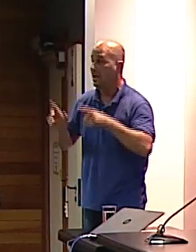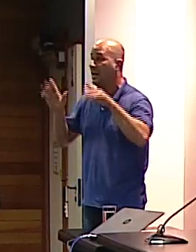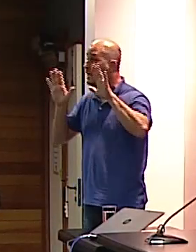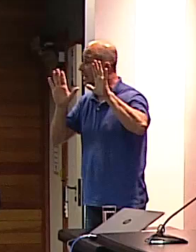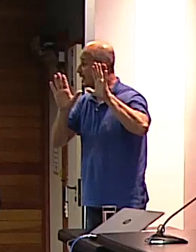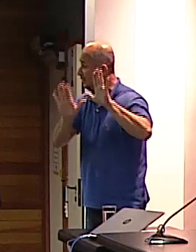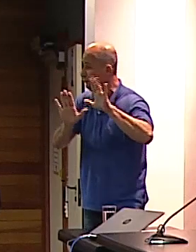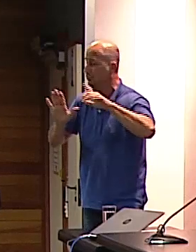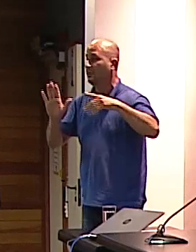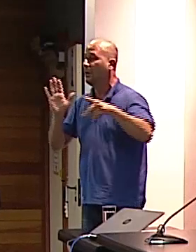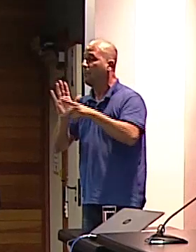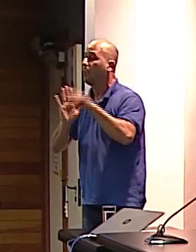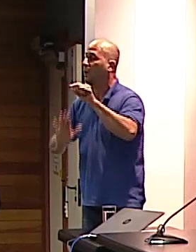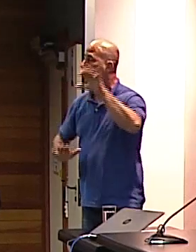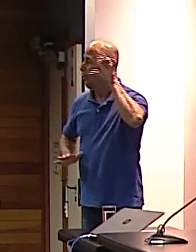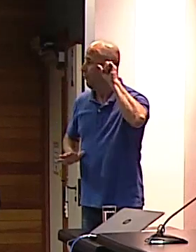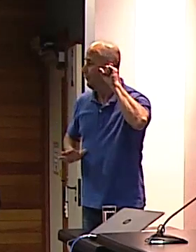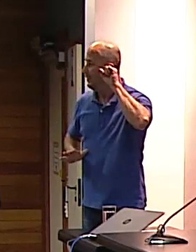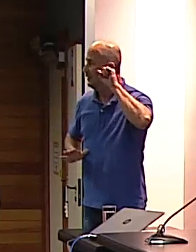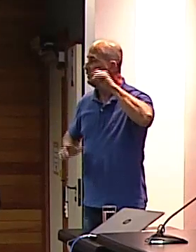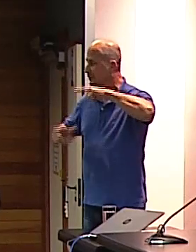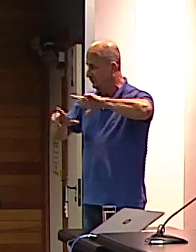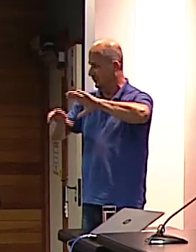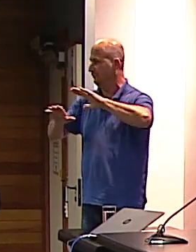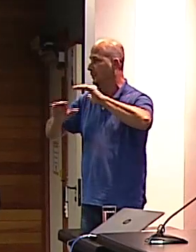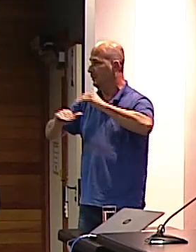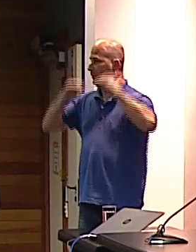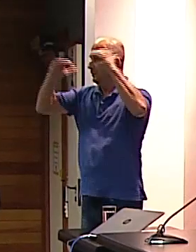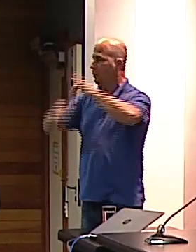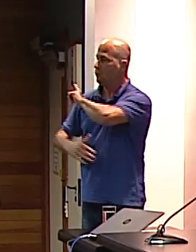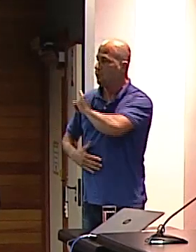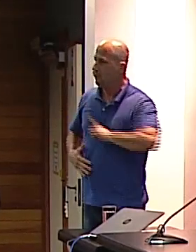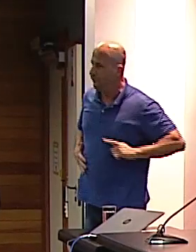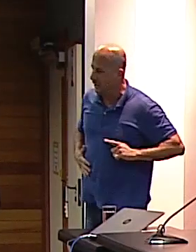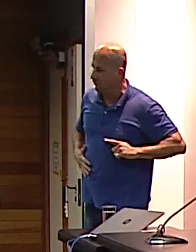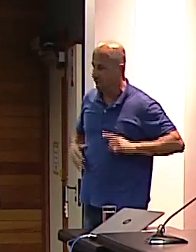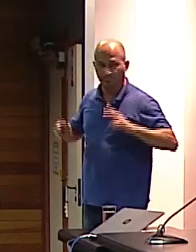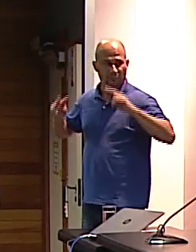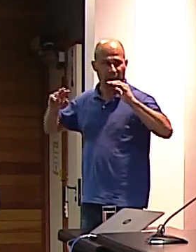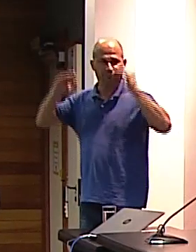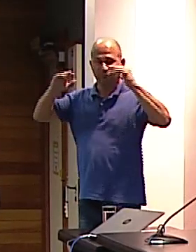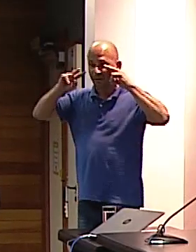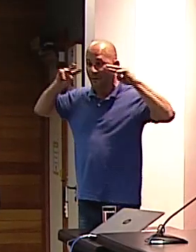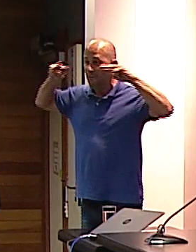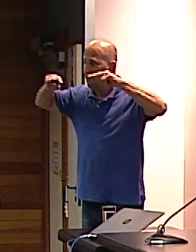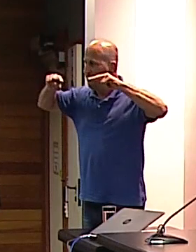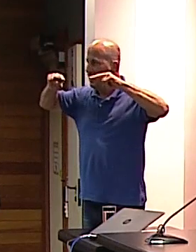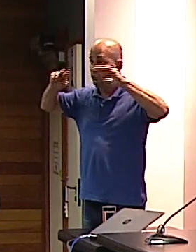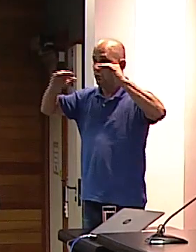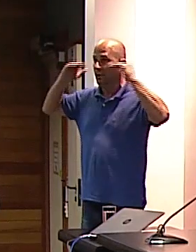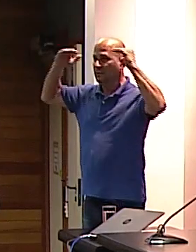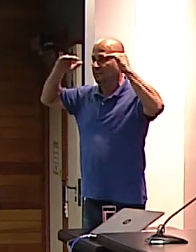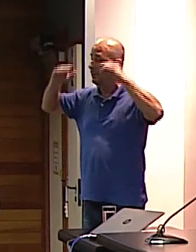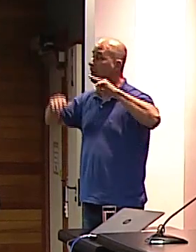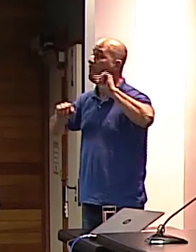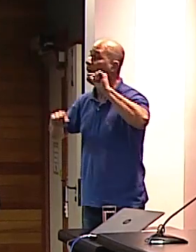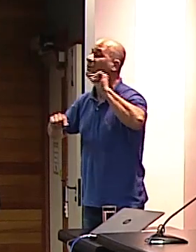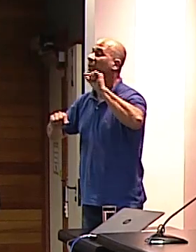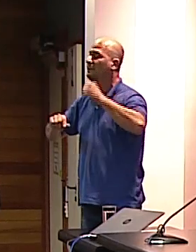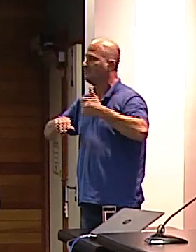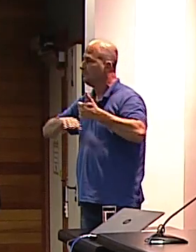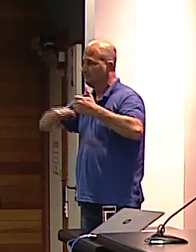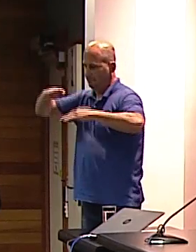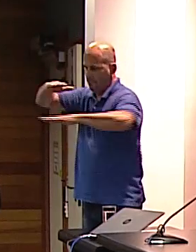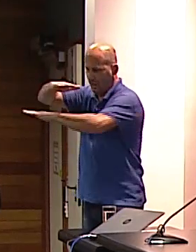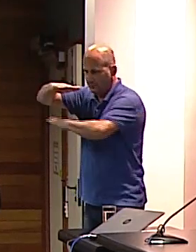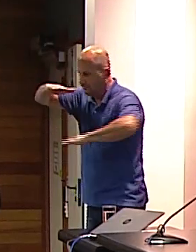fazer, que a gente precisa se unir. Ok. A gente sabe que existe o trabalho do governo, a gente